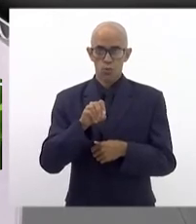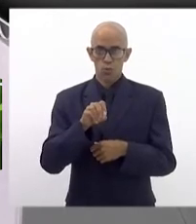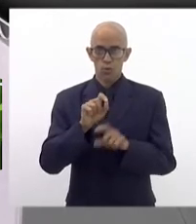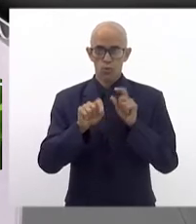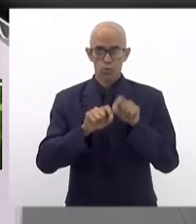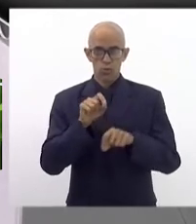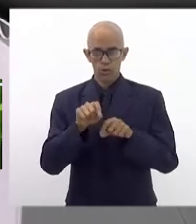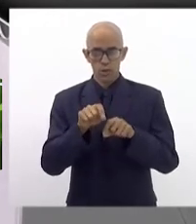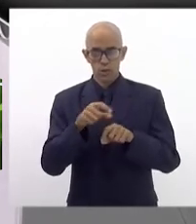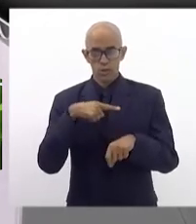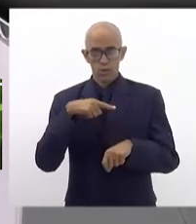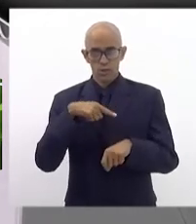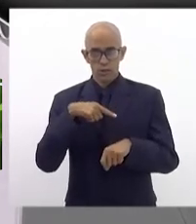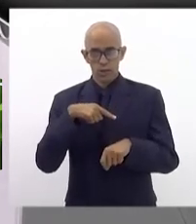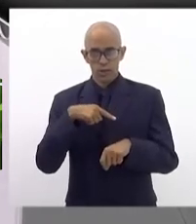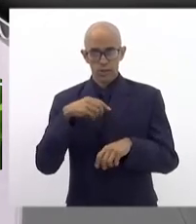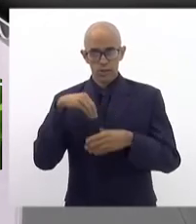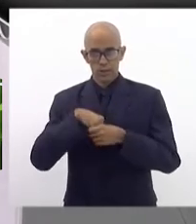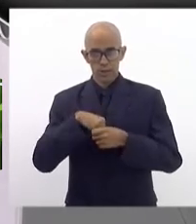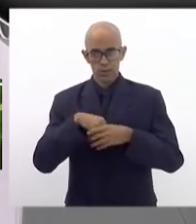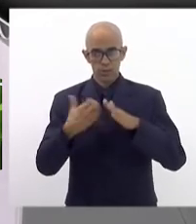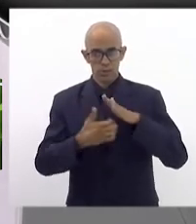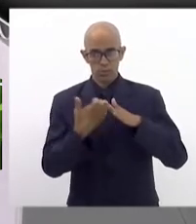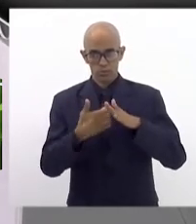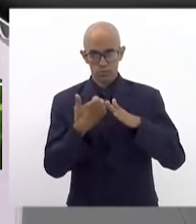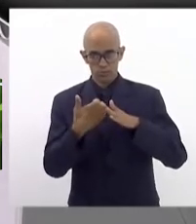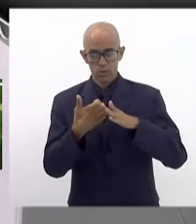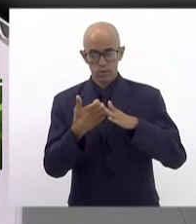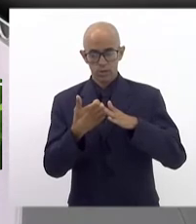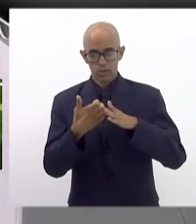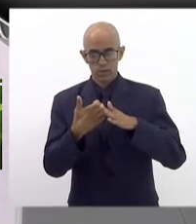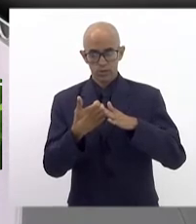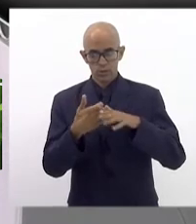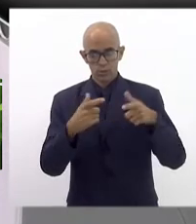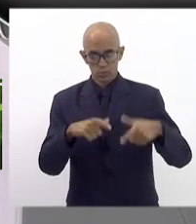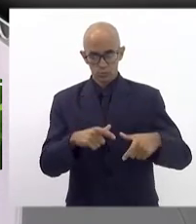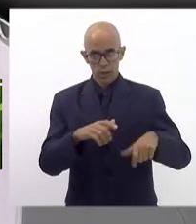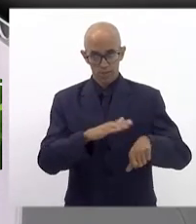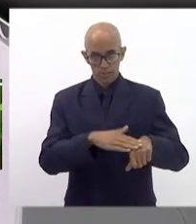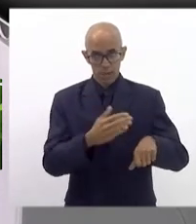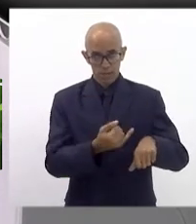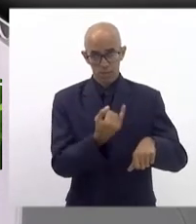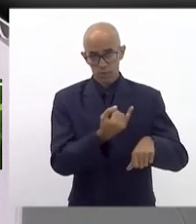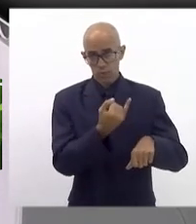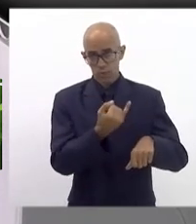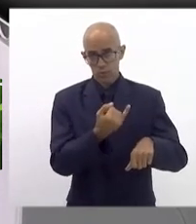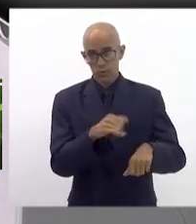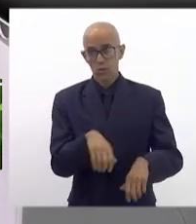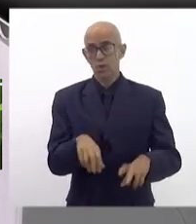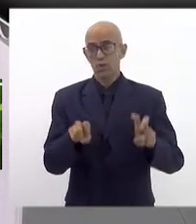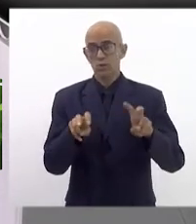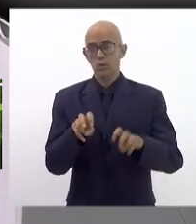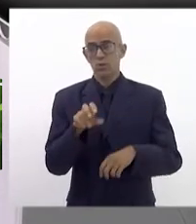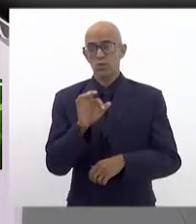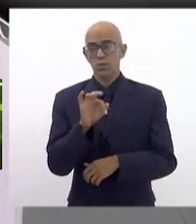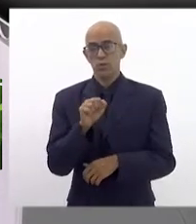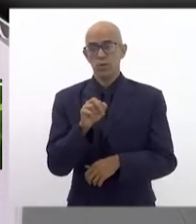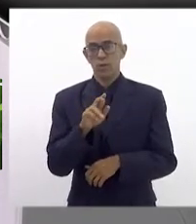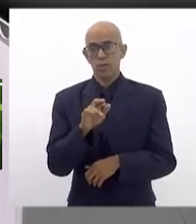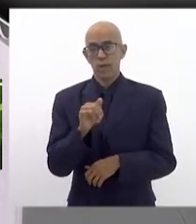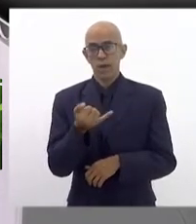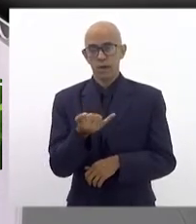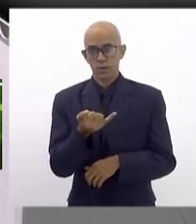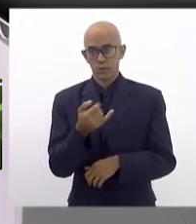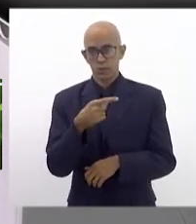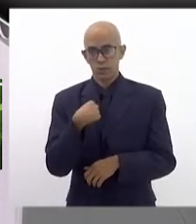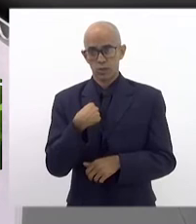nas empresas, o lugar mais importante. Com relação à FAPERJ, eu quero dizer que eu acompanhei